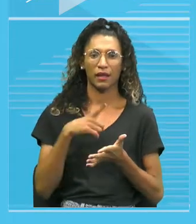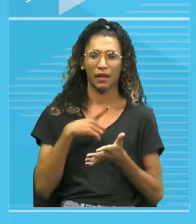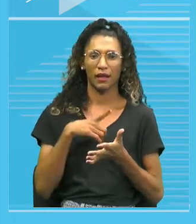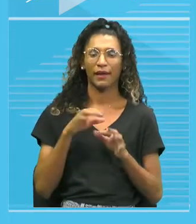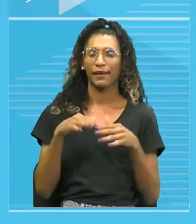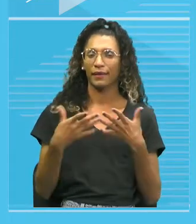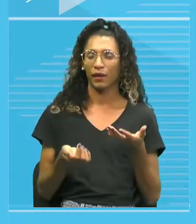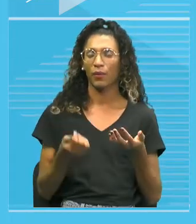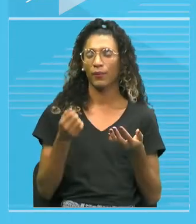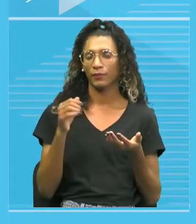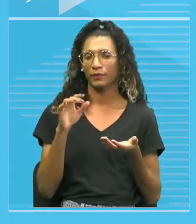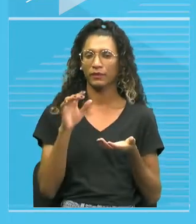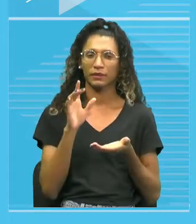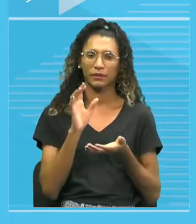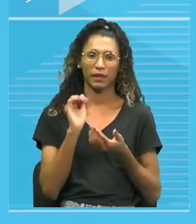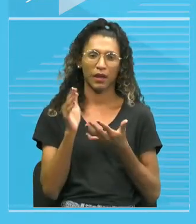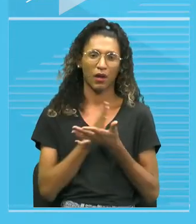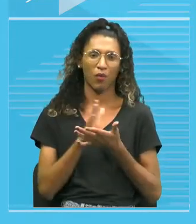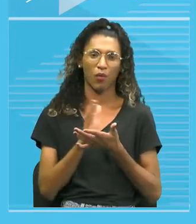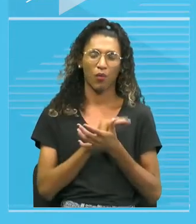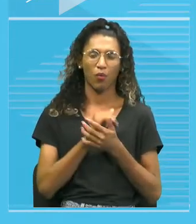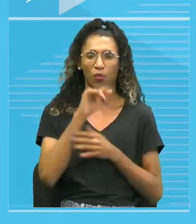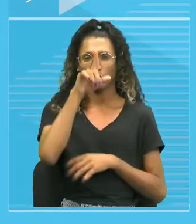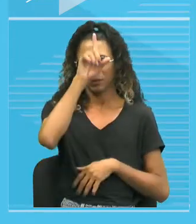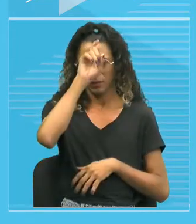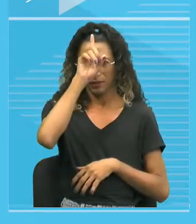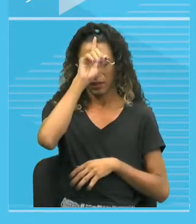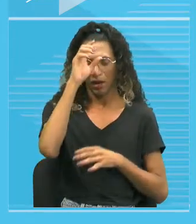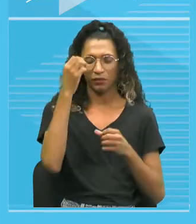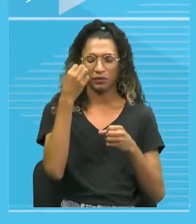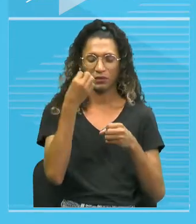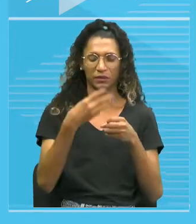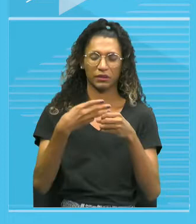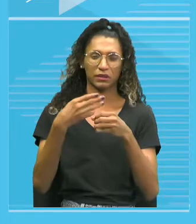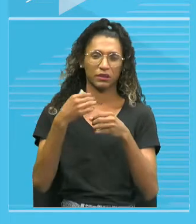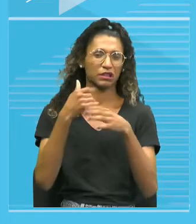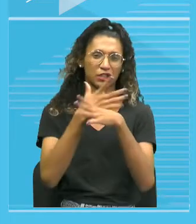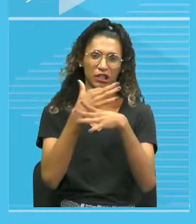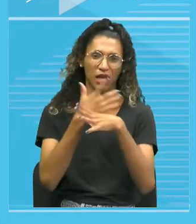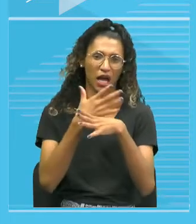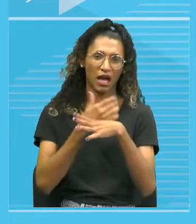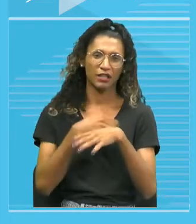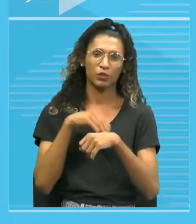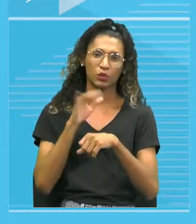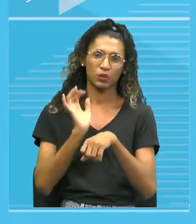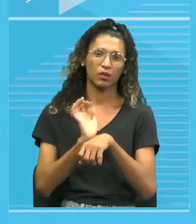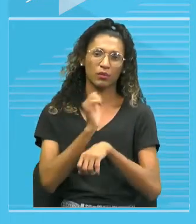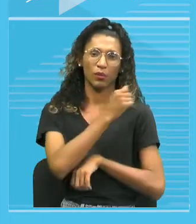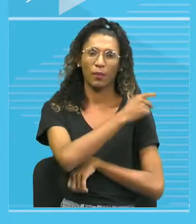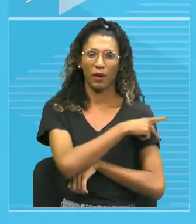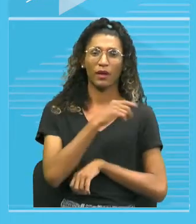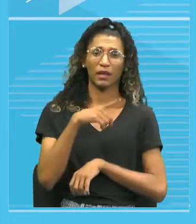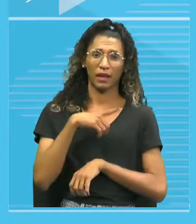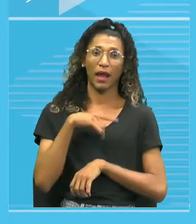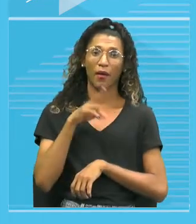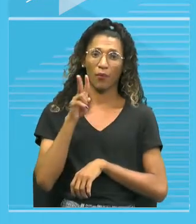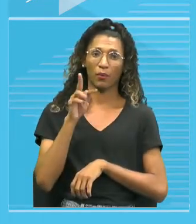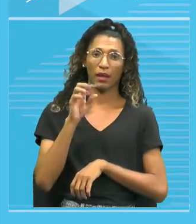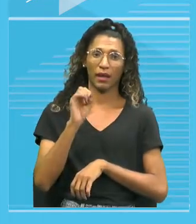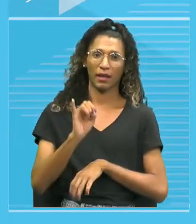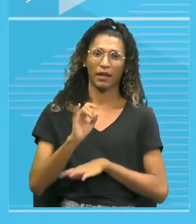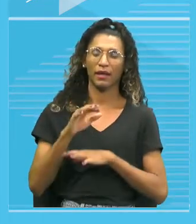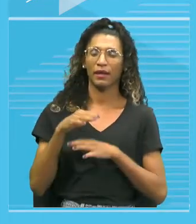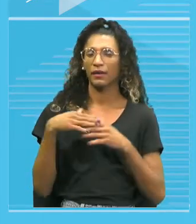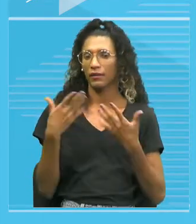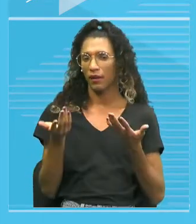UTIs em vários hospitais de cidades maiores no estado do Piauí. E assim como é no Piauí, é também em